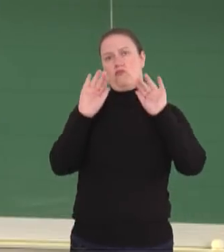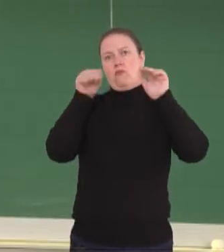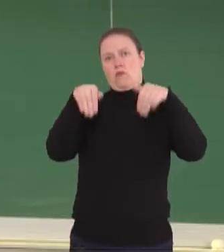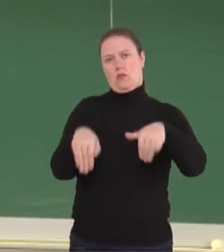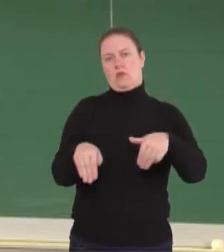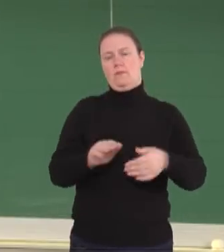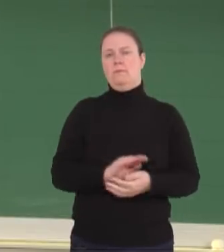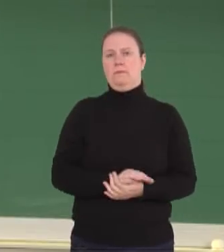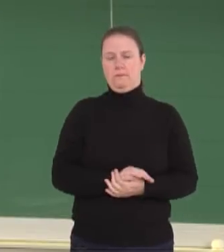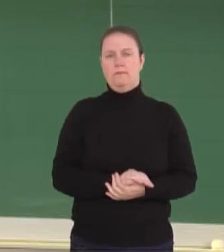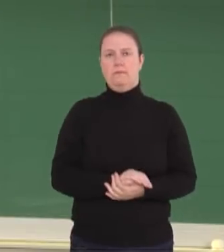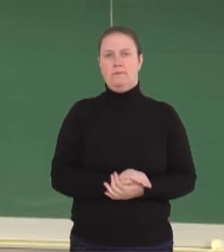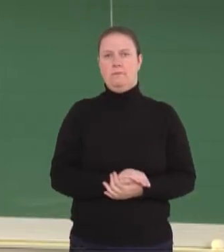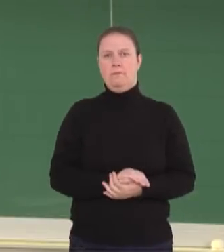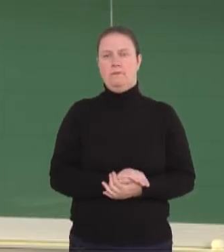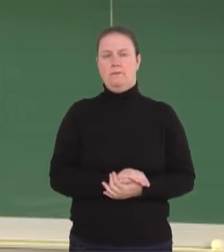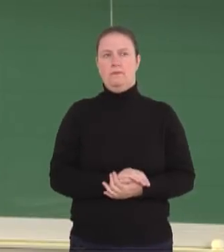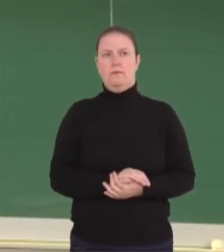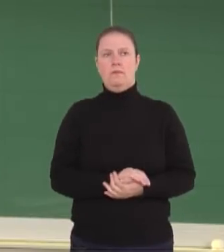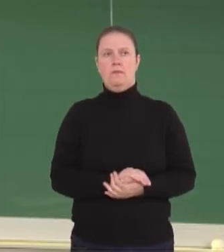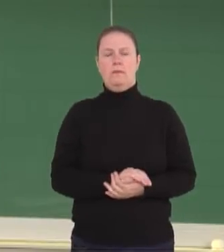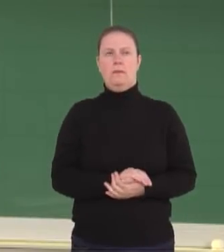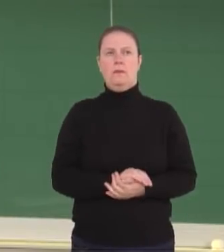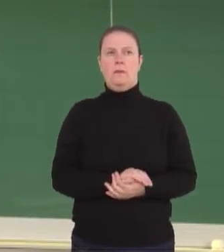terminou o ponto final, certo?